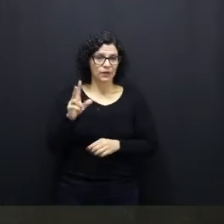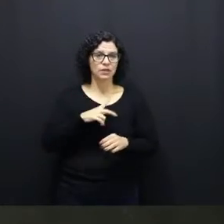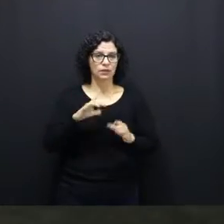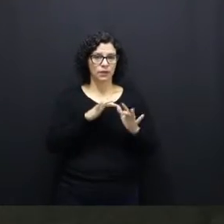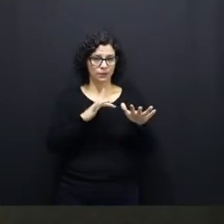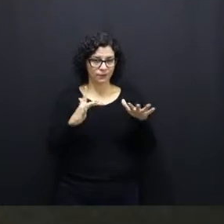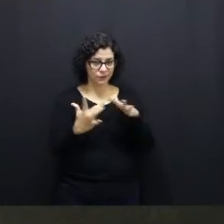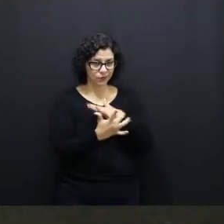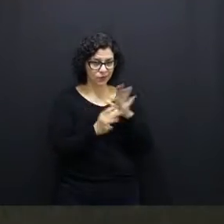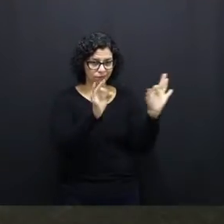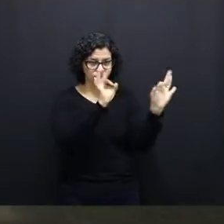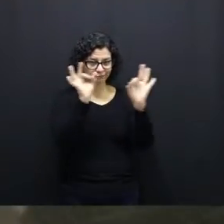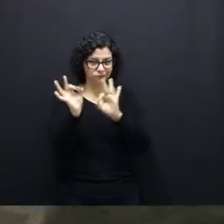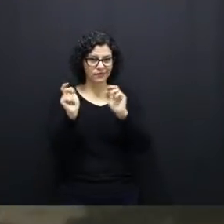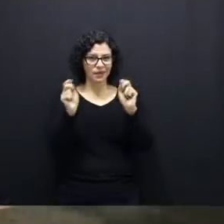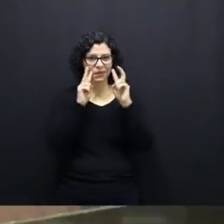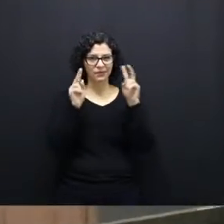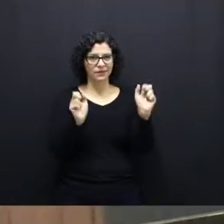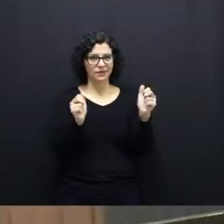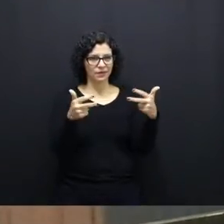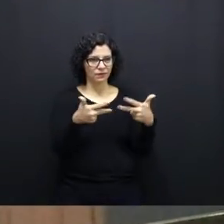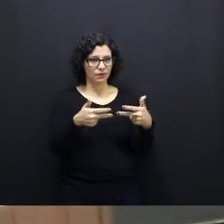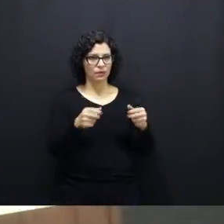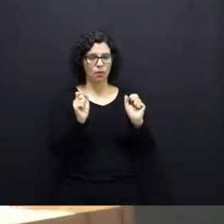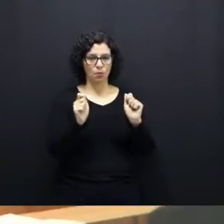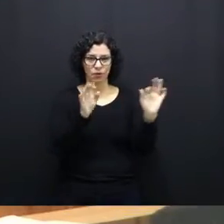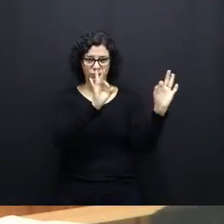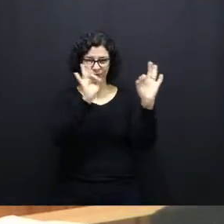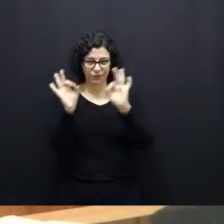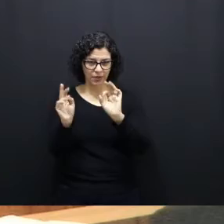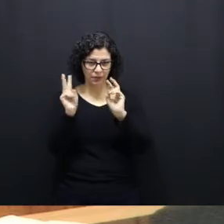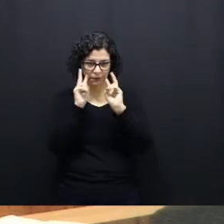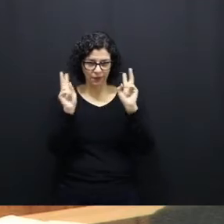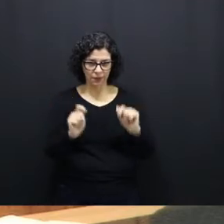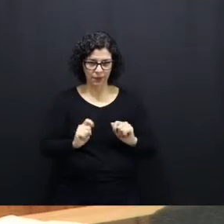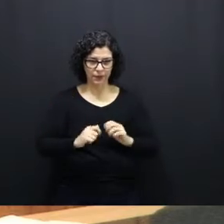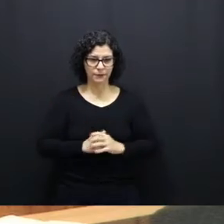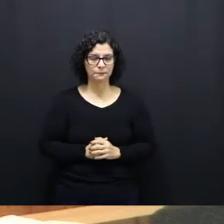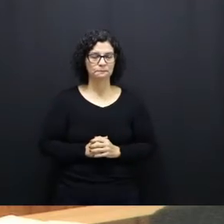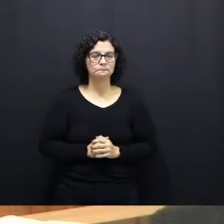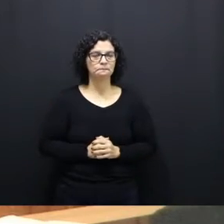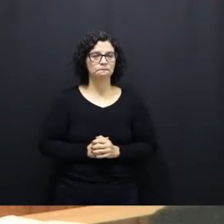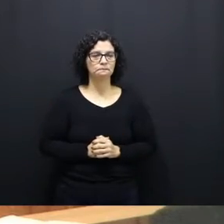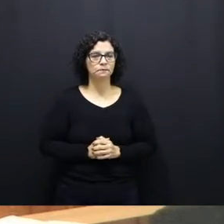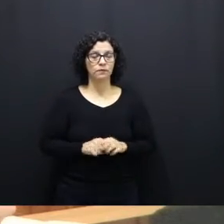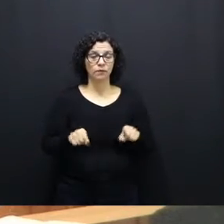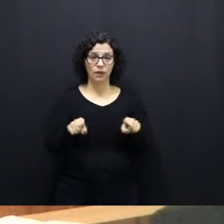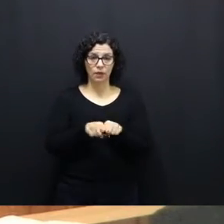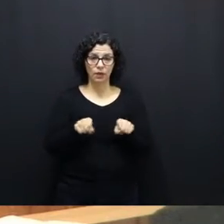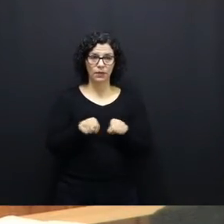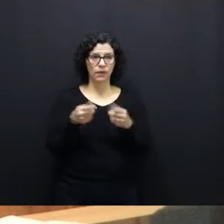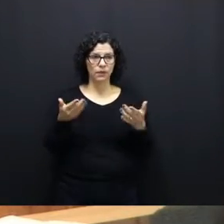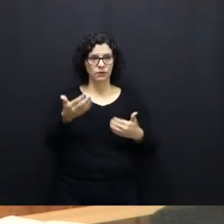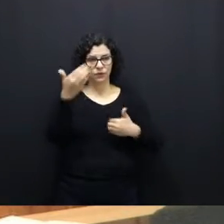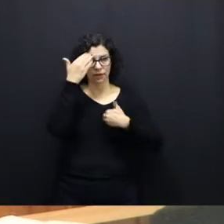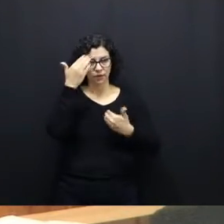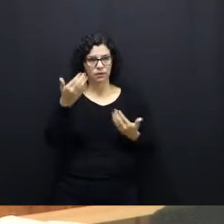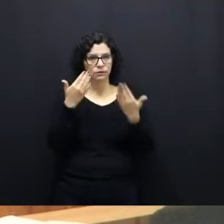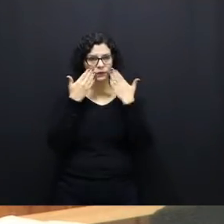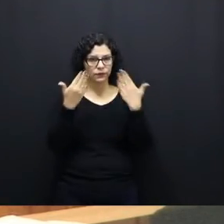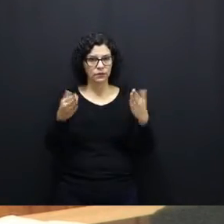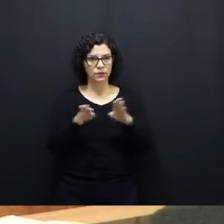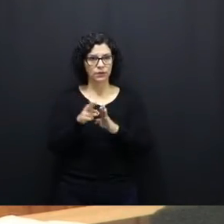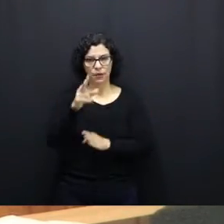está nas redes sociais e na TV Câmara pode ser acompanhado posteriormente também gostaria de agradecer publicamente